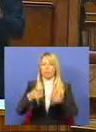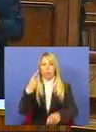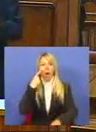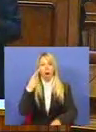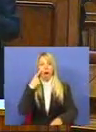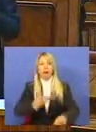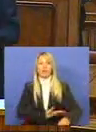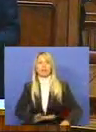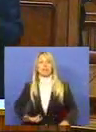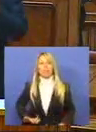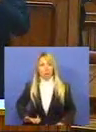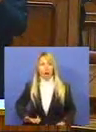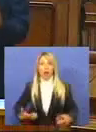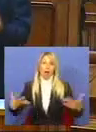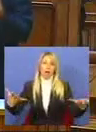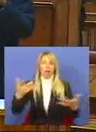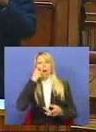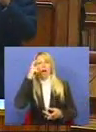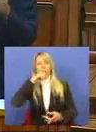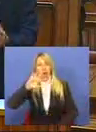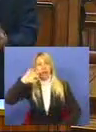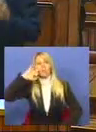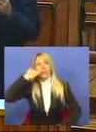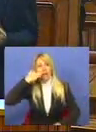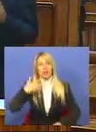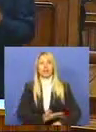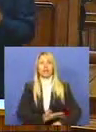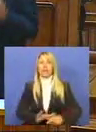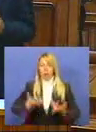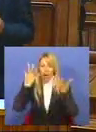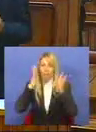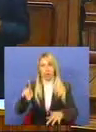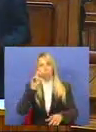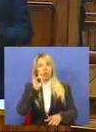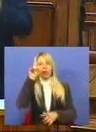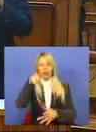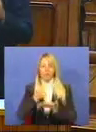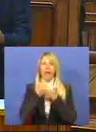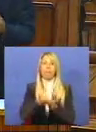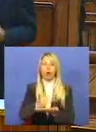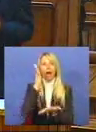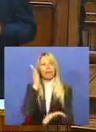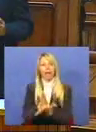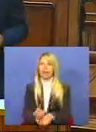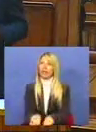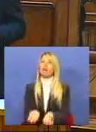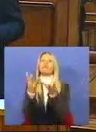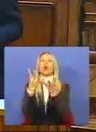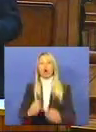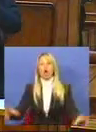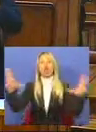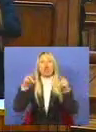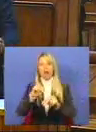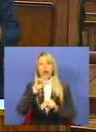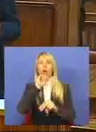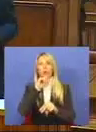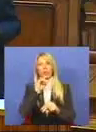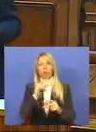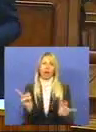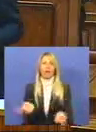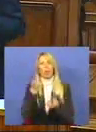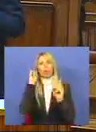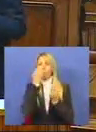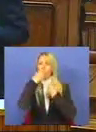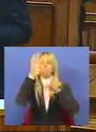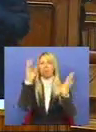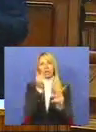vítima do desemprego deve ser protegido e apoiado até ter uma nova oportunidade e não deve perder a sua casa? Se em Espanha se faz